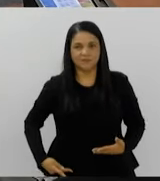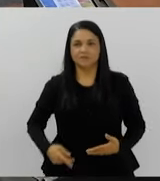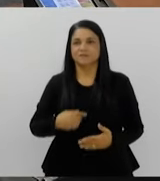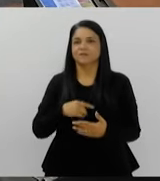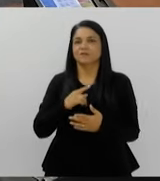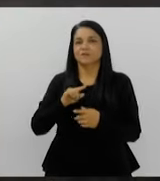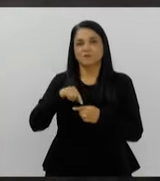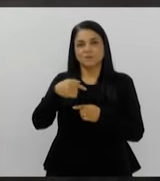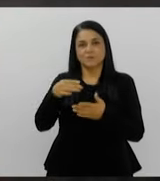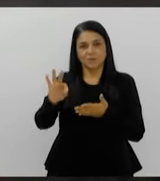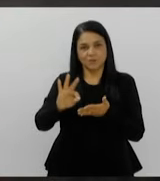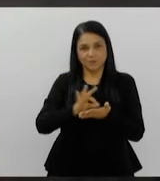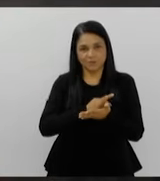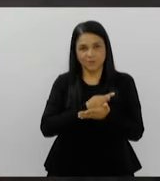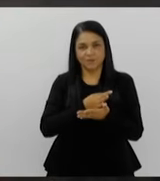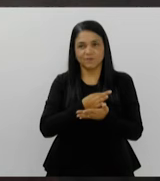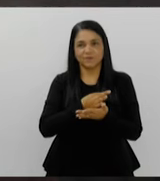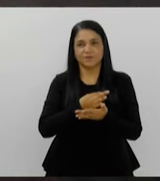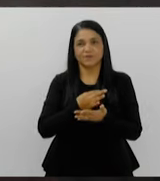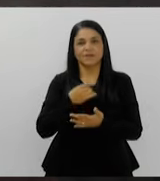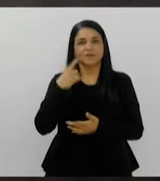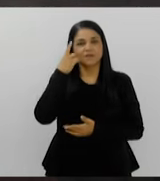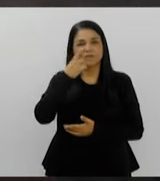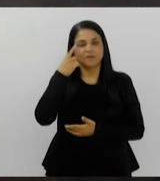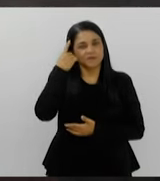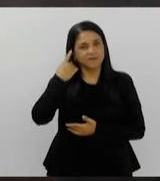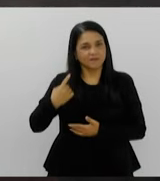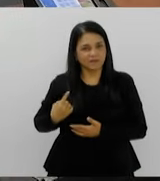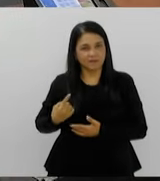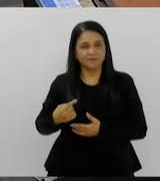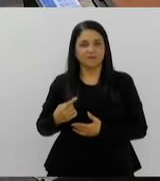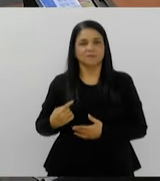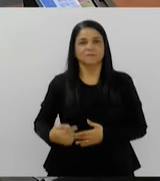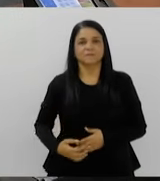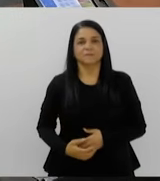Próximo orador inscrito, a nobre deputada Dani Balbi.